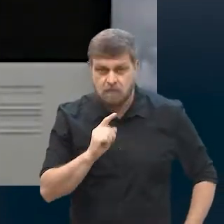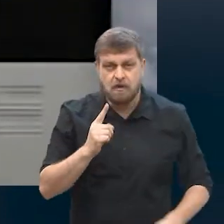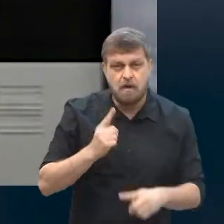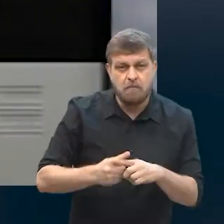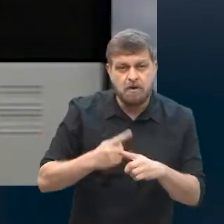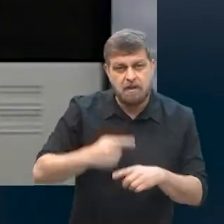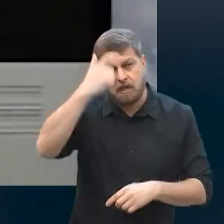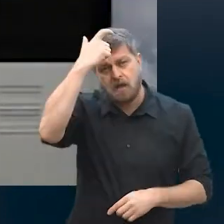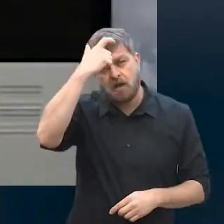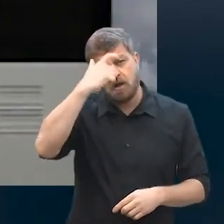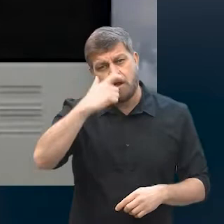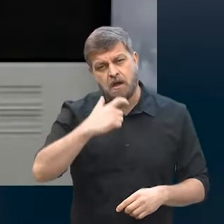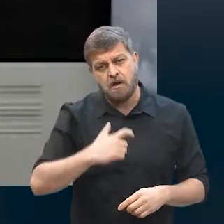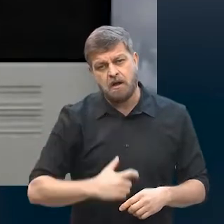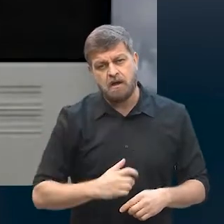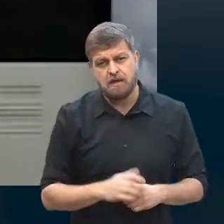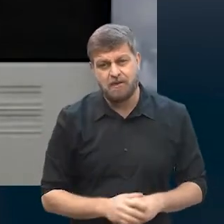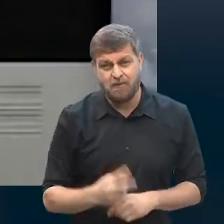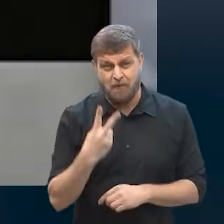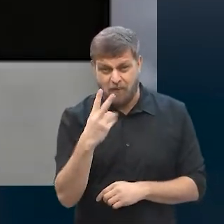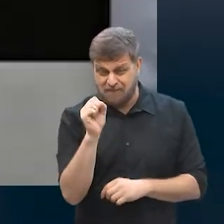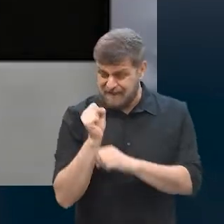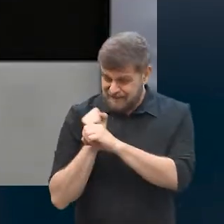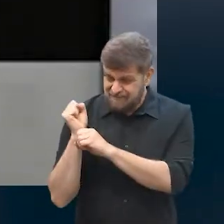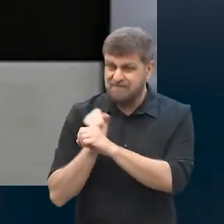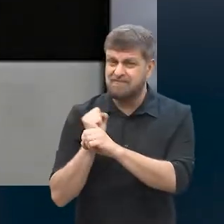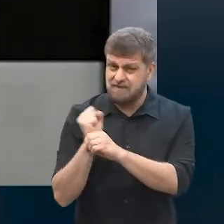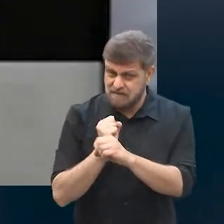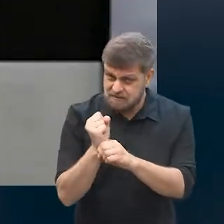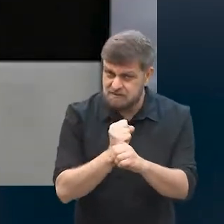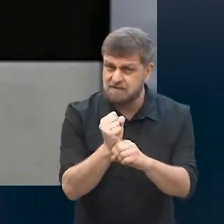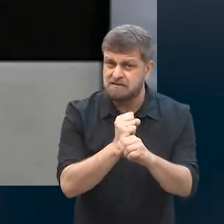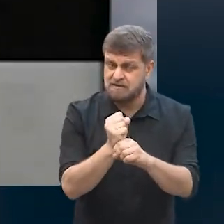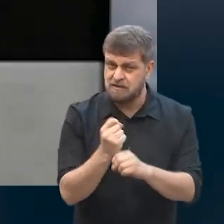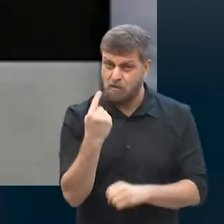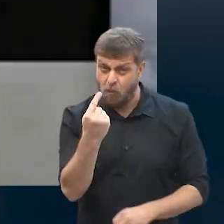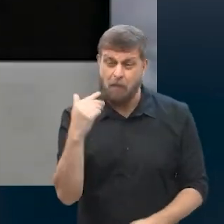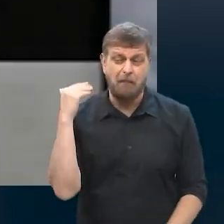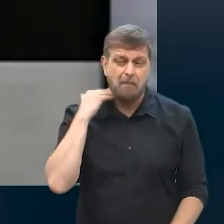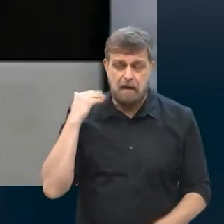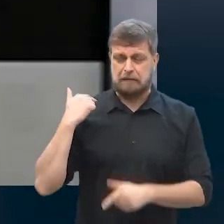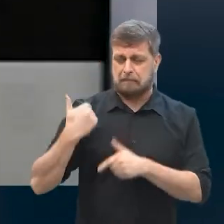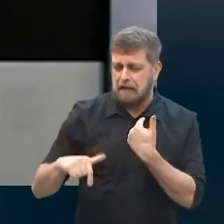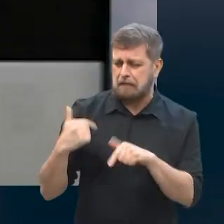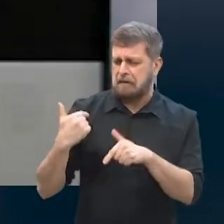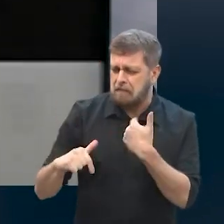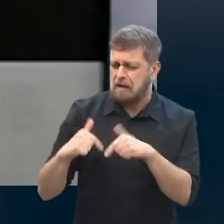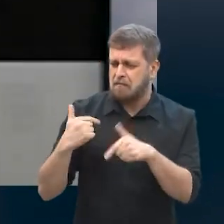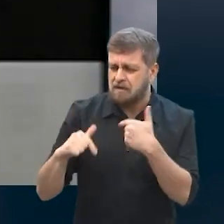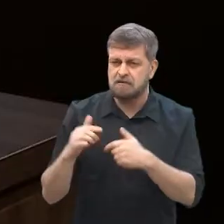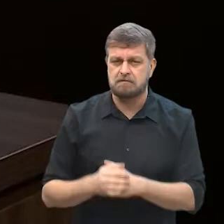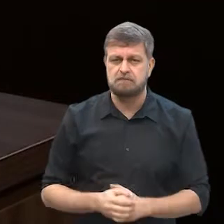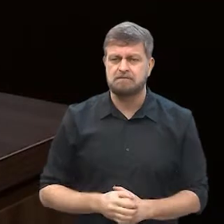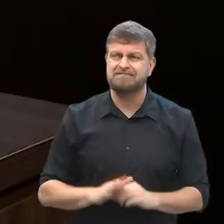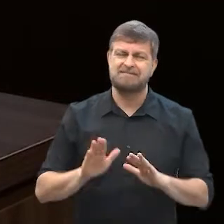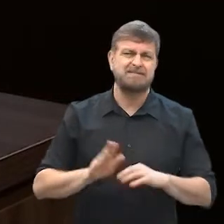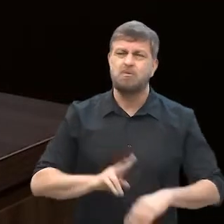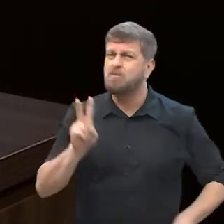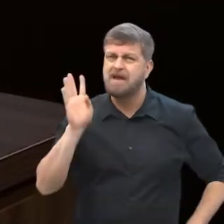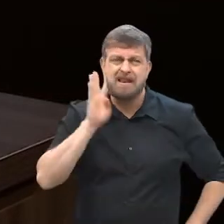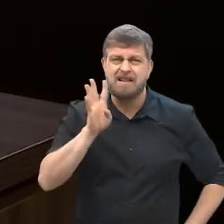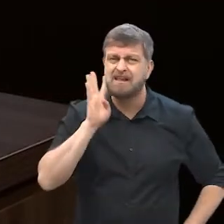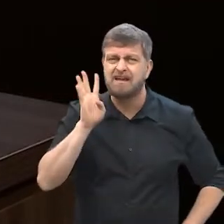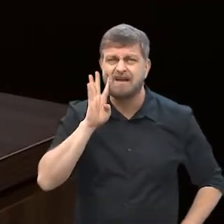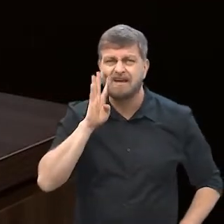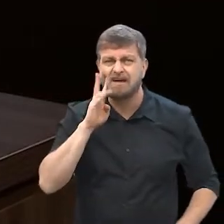como fiquei 20 anos numa empresa só, eu me questionava muito, eu falava, isso não é legal, você